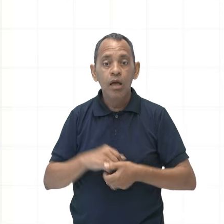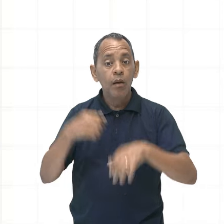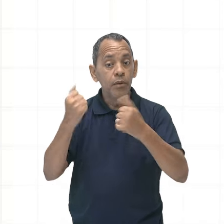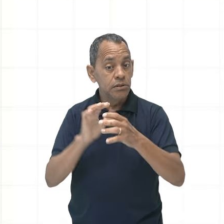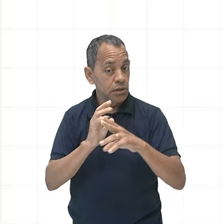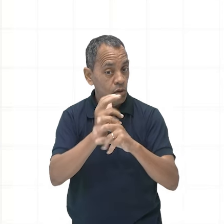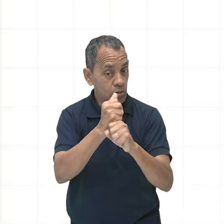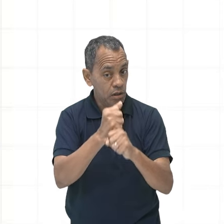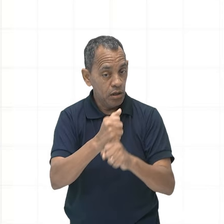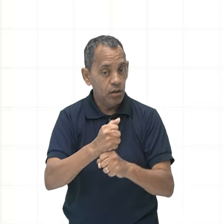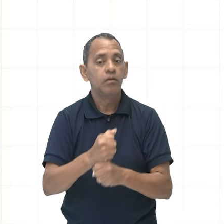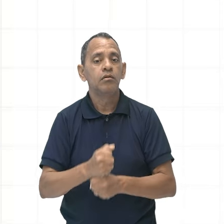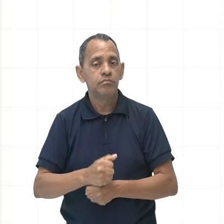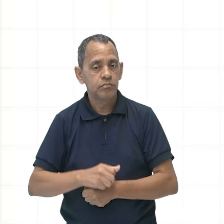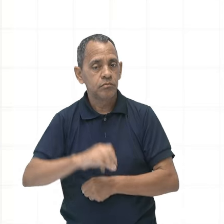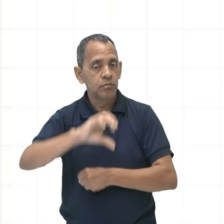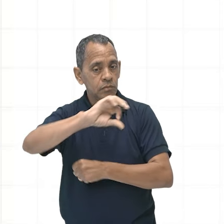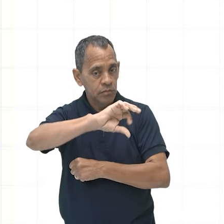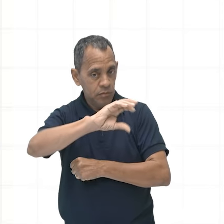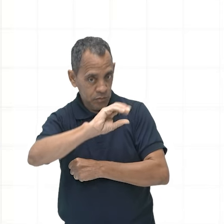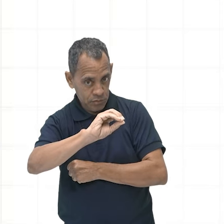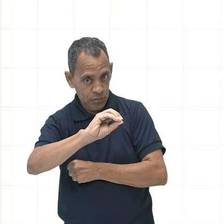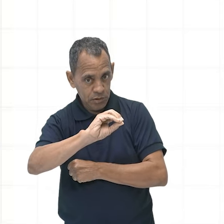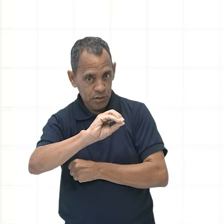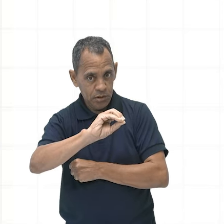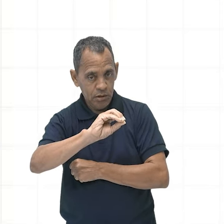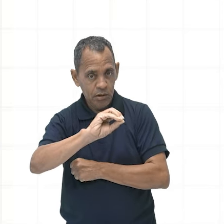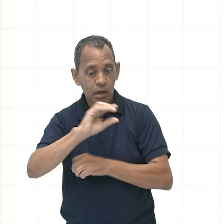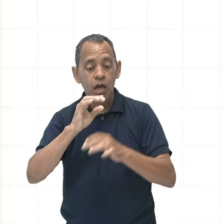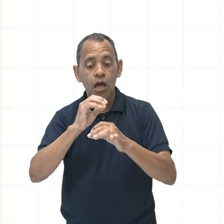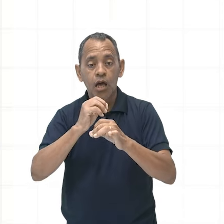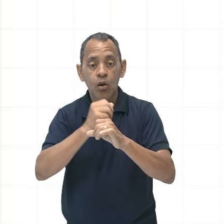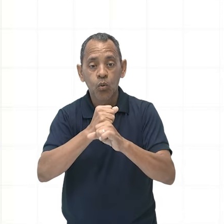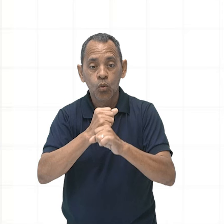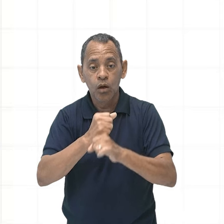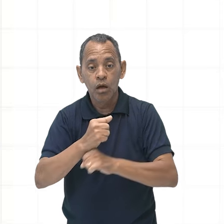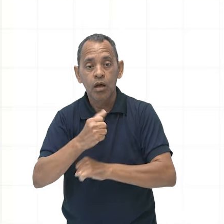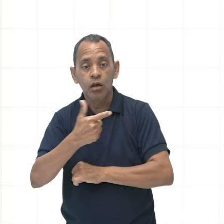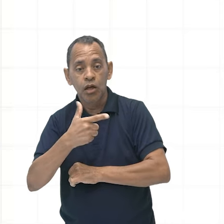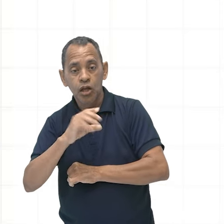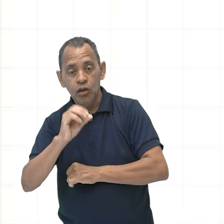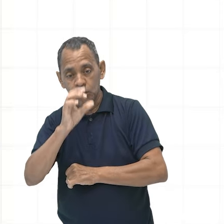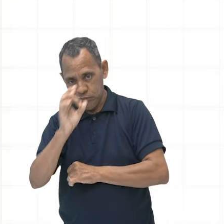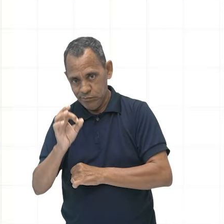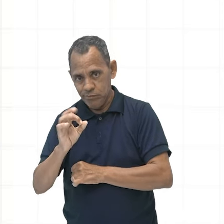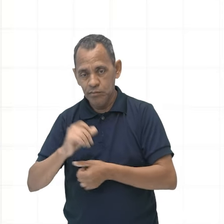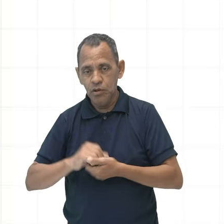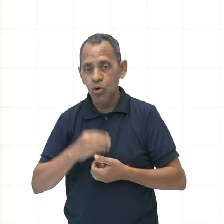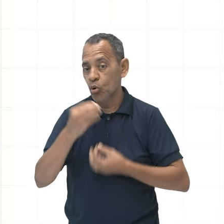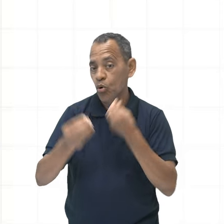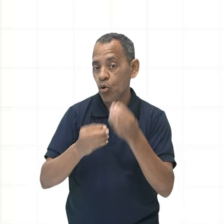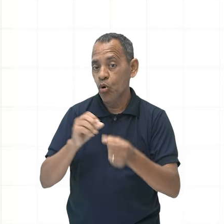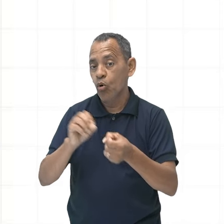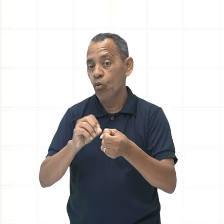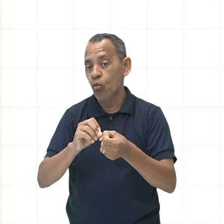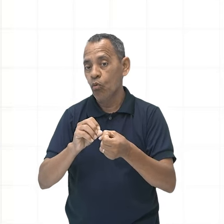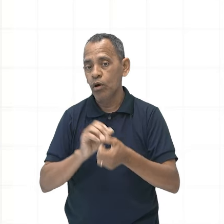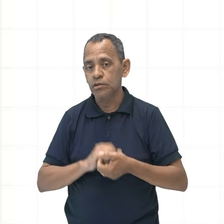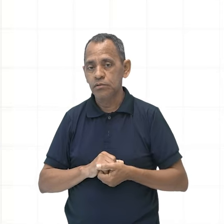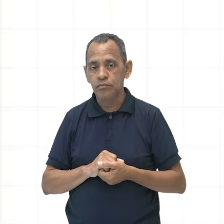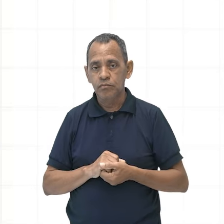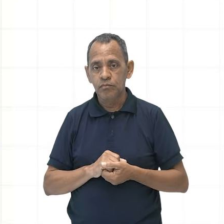calcular 20%, né, de 90. Como é que a gente faz essa conta?